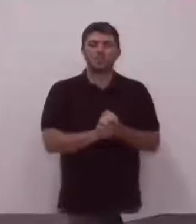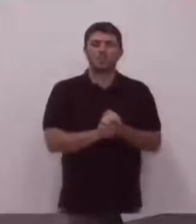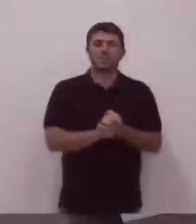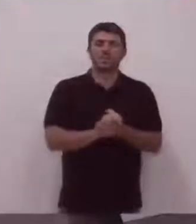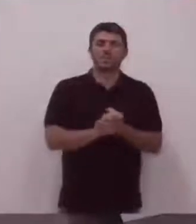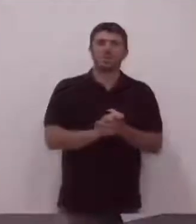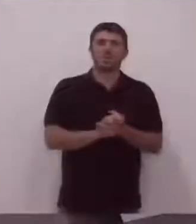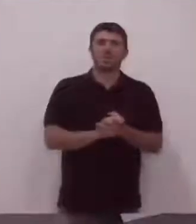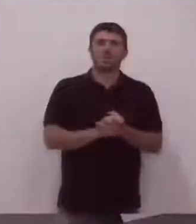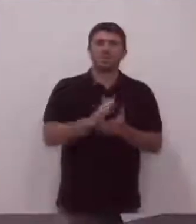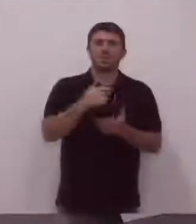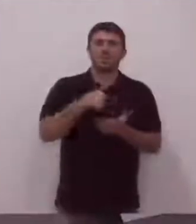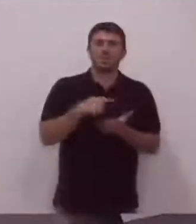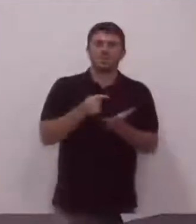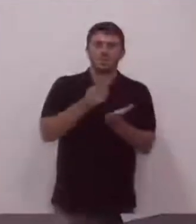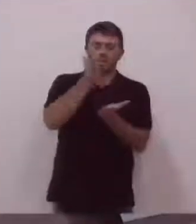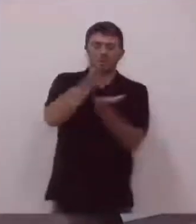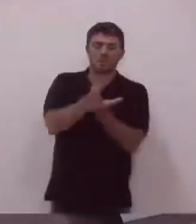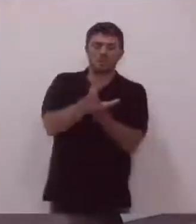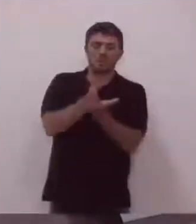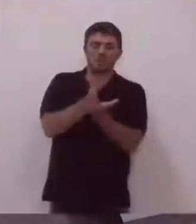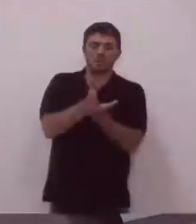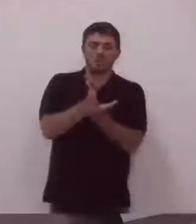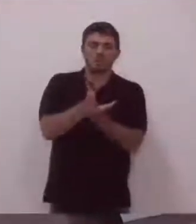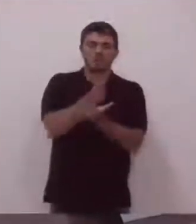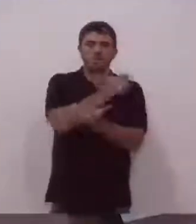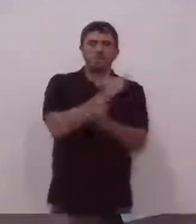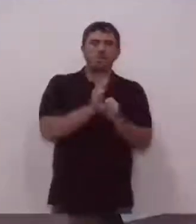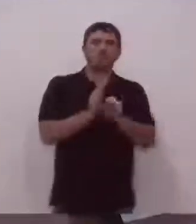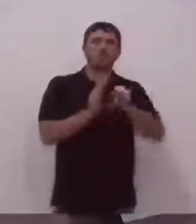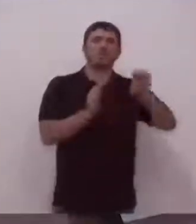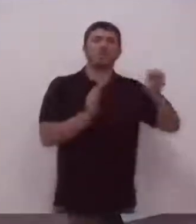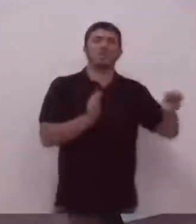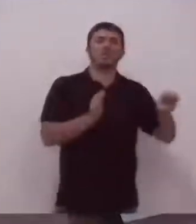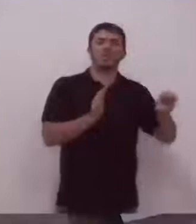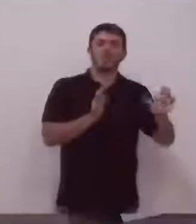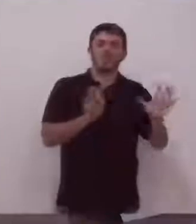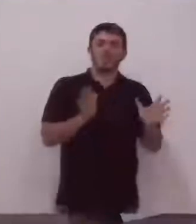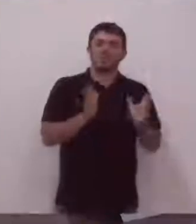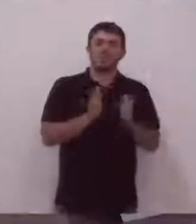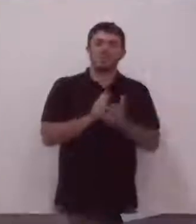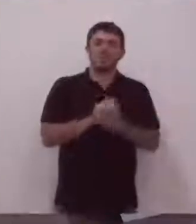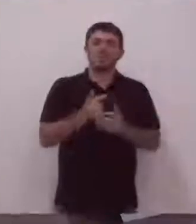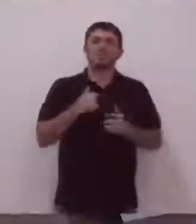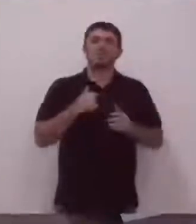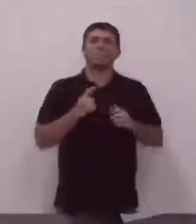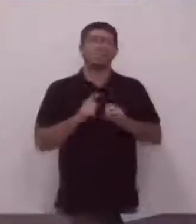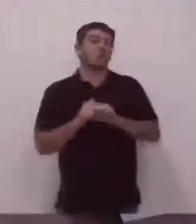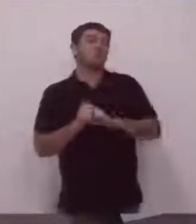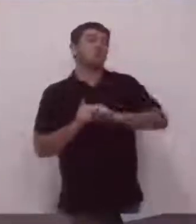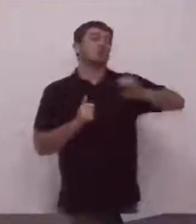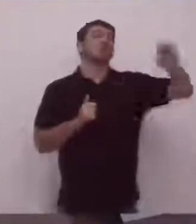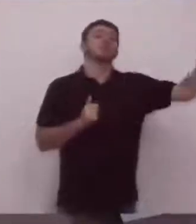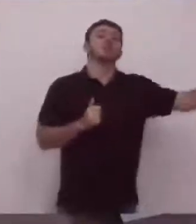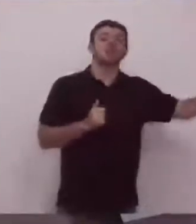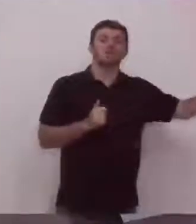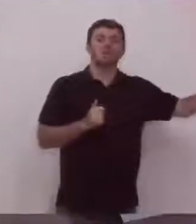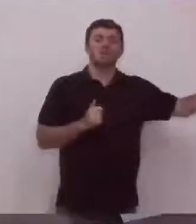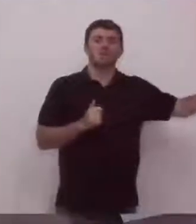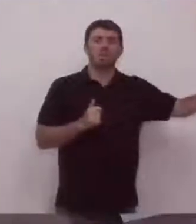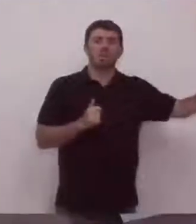na verdade, né? Porque se fosse de extrema esquerda, a gente não ia ter nem essa relação, né? Não